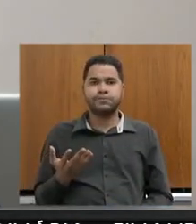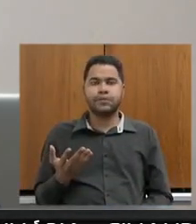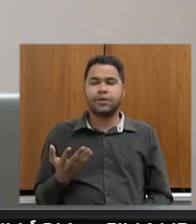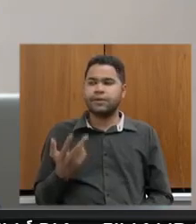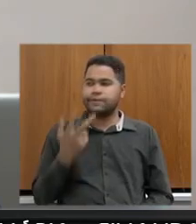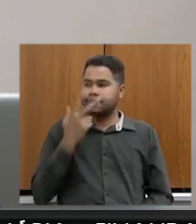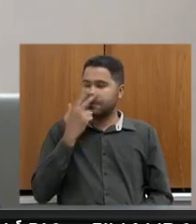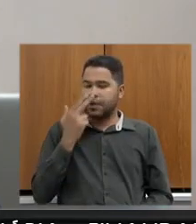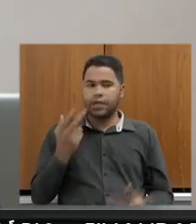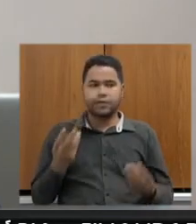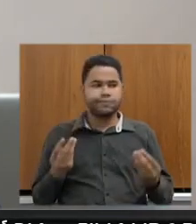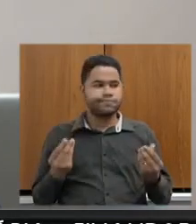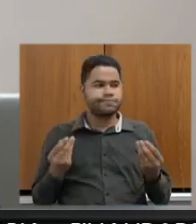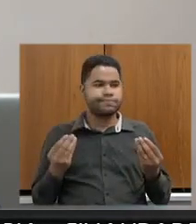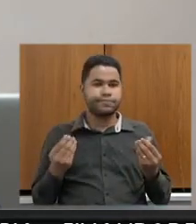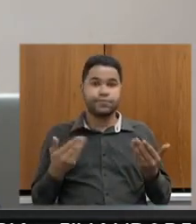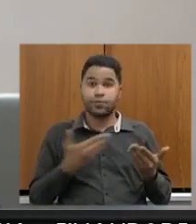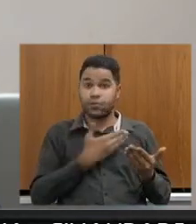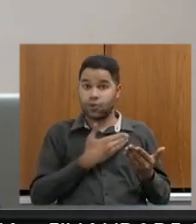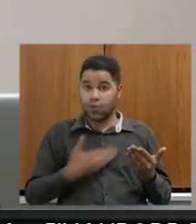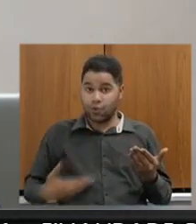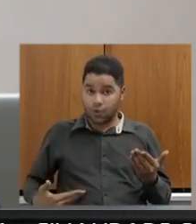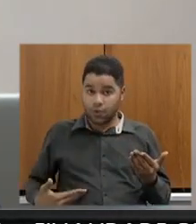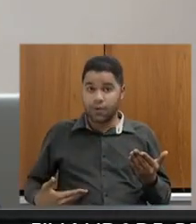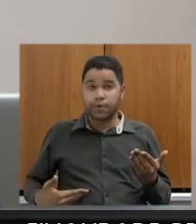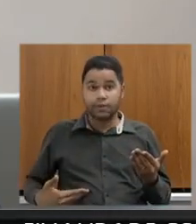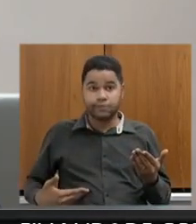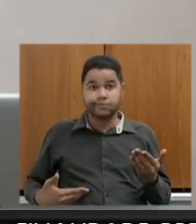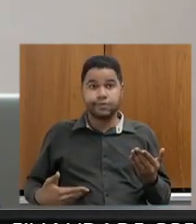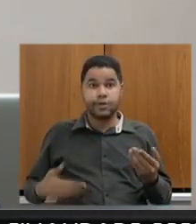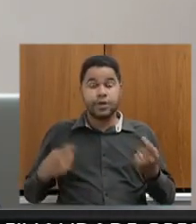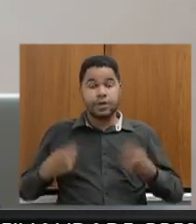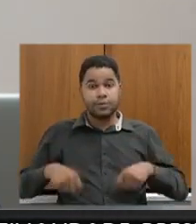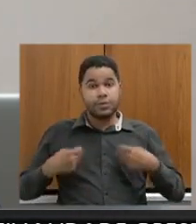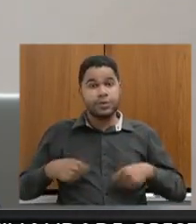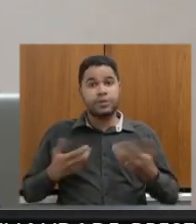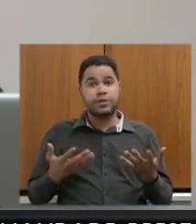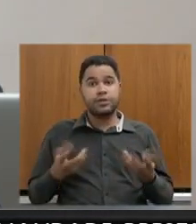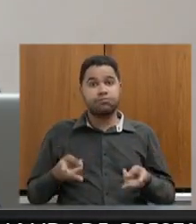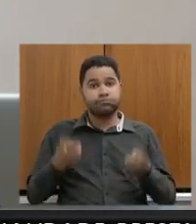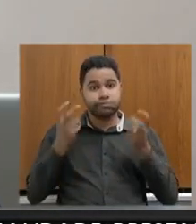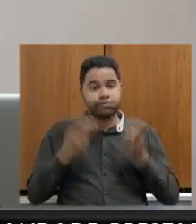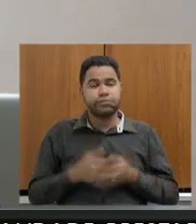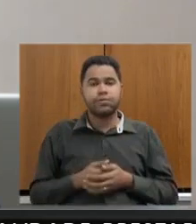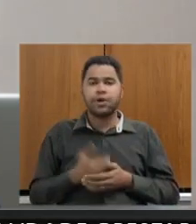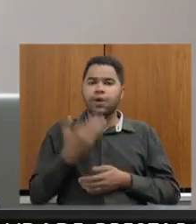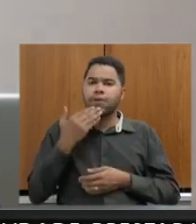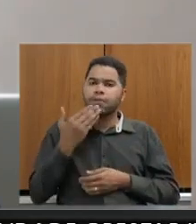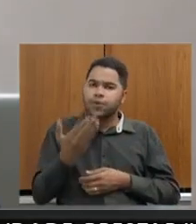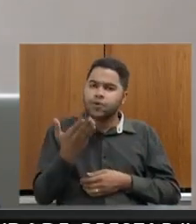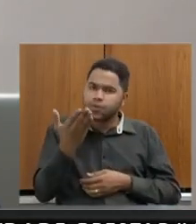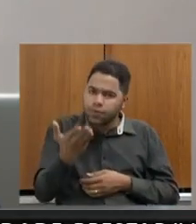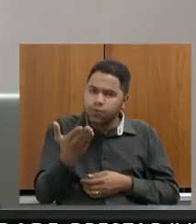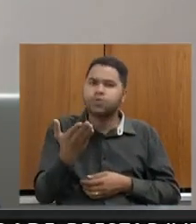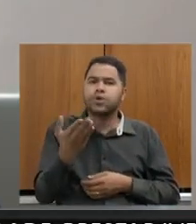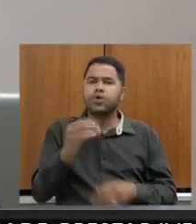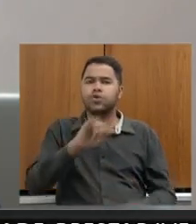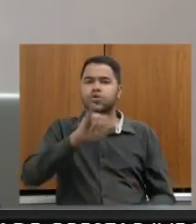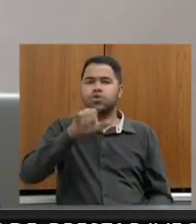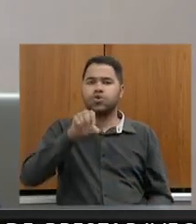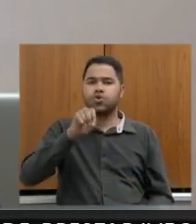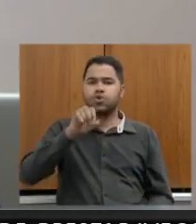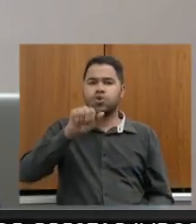imprescindível que o governo tenha que ter essa noção o que nós pedimos ao Senhor Doutor Joaquim Conta